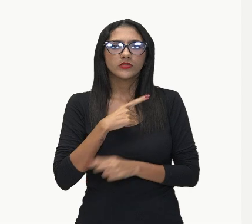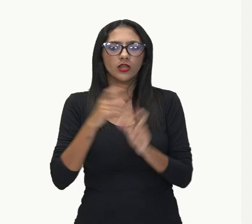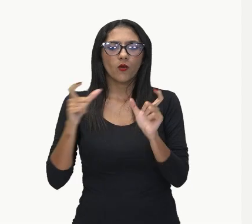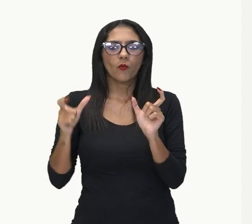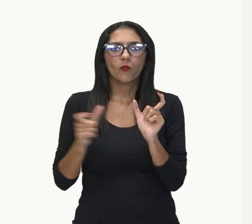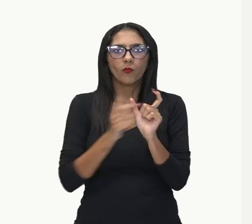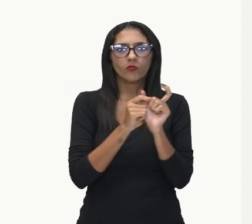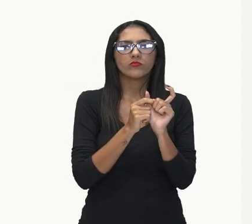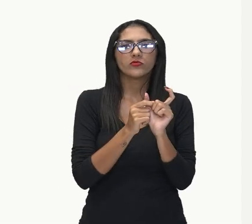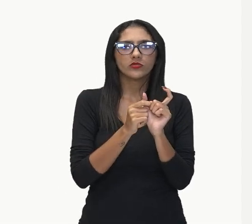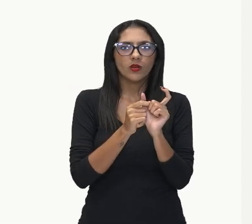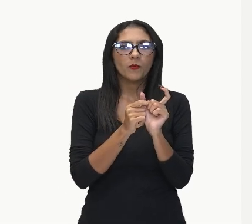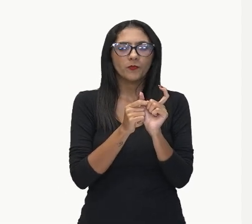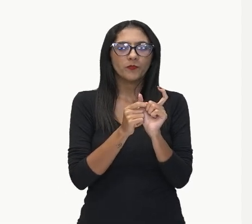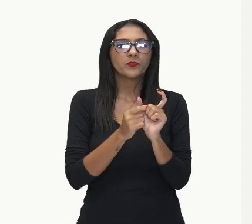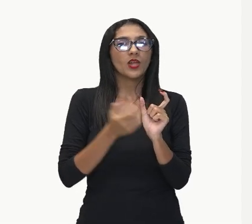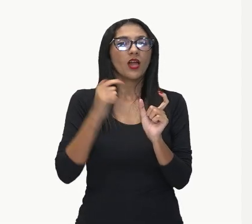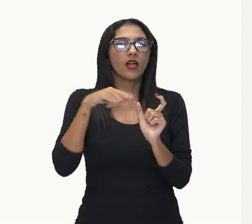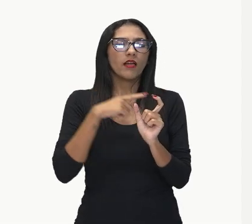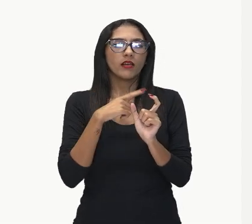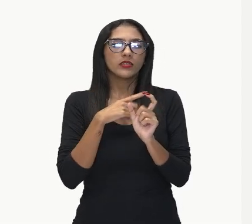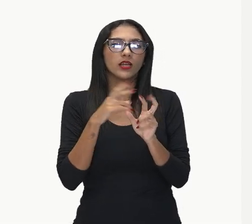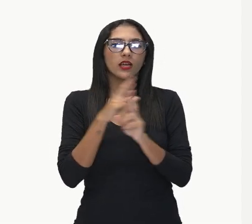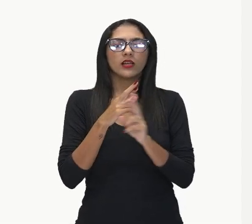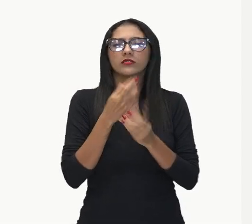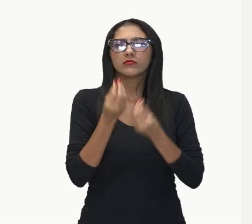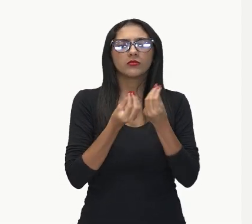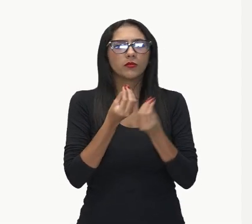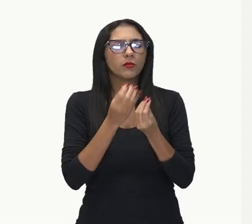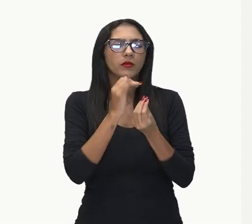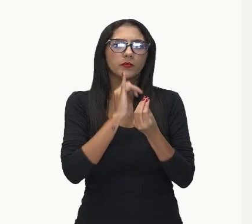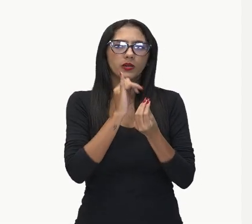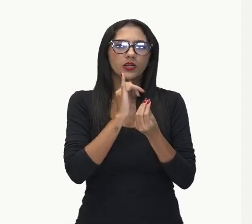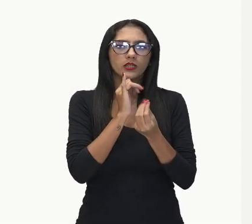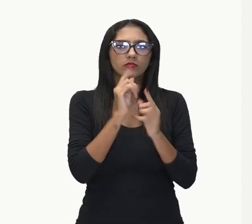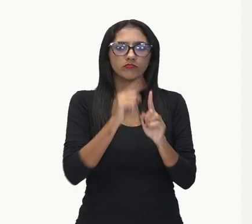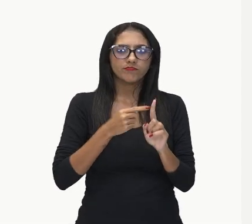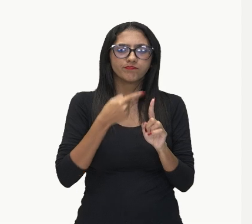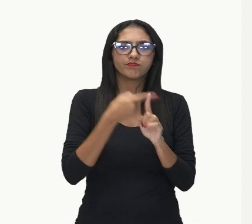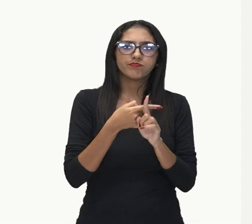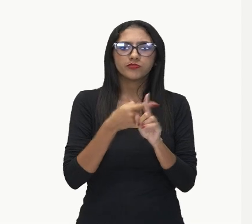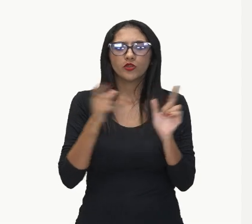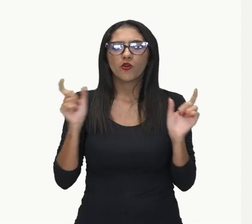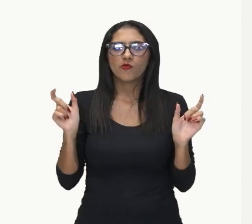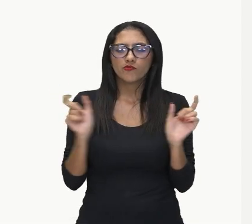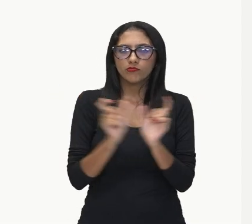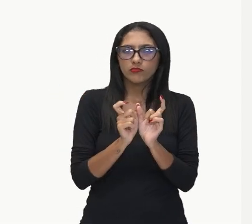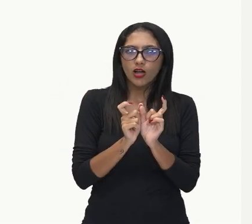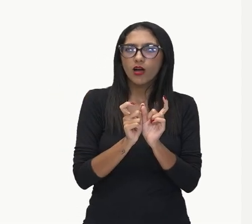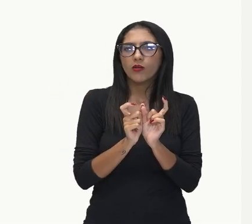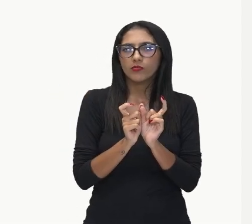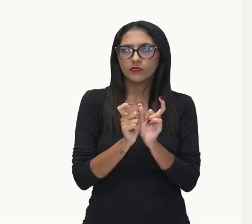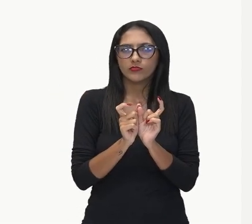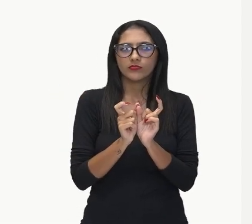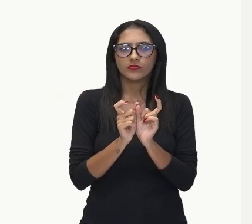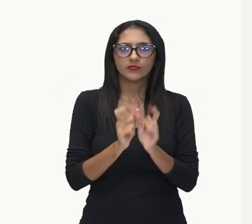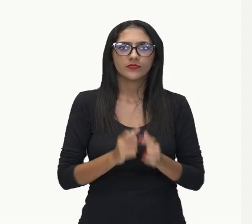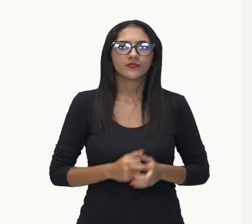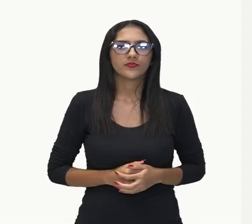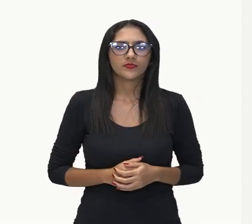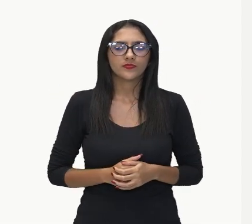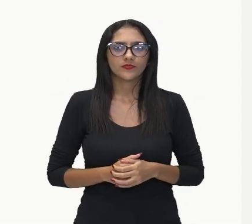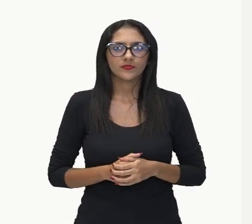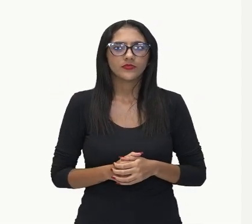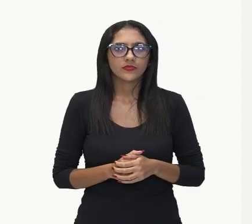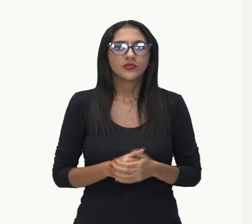orações, percebo que elas estabelecem relação de adição, junção, acréscimo, certo, gente? São